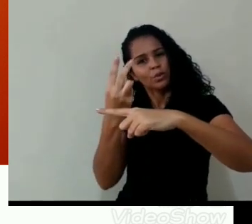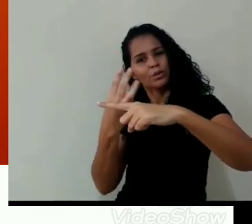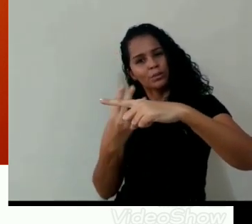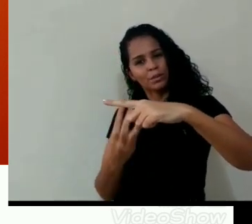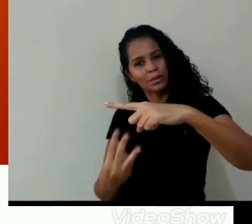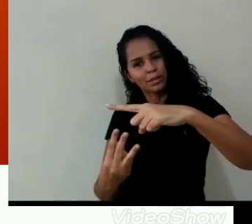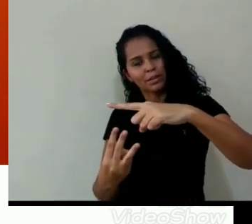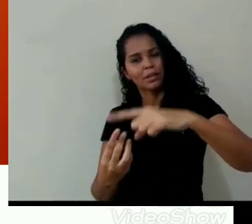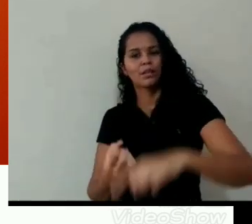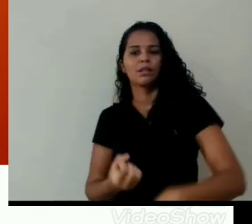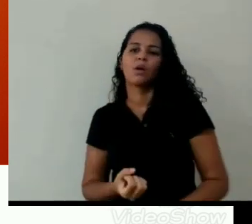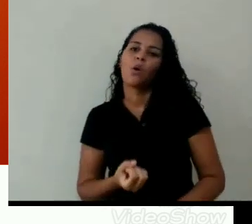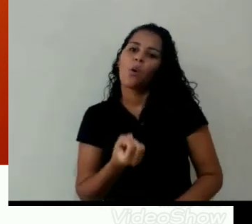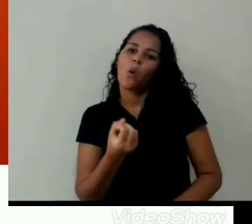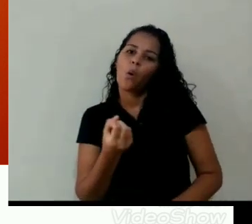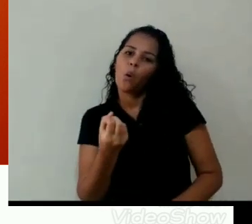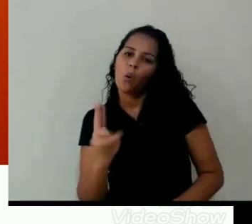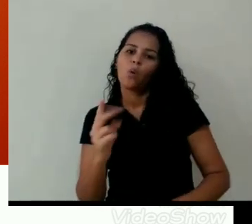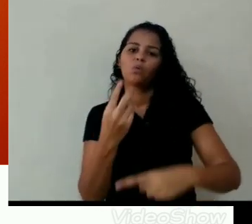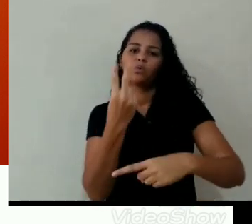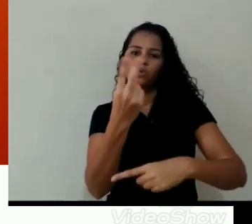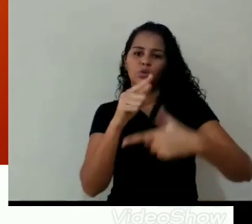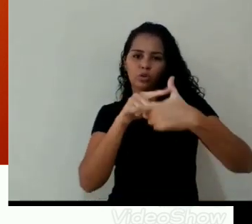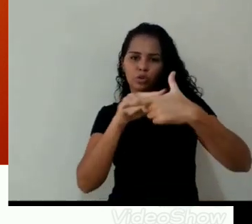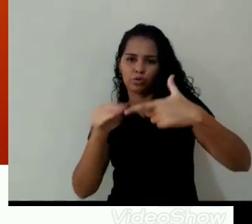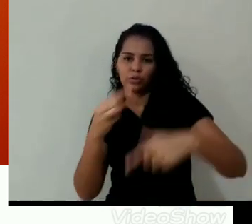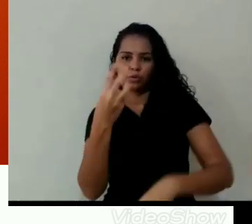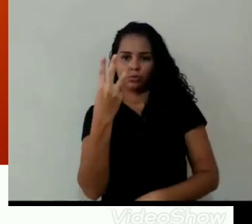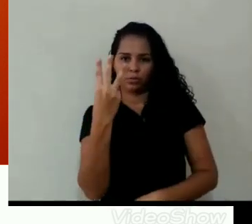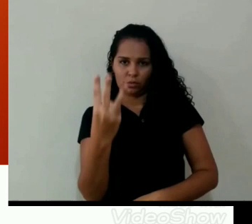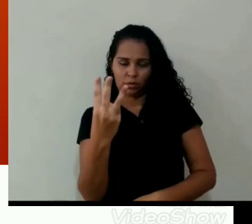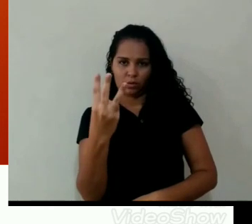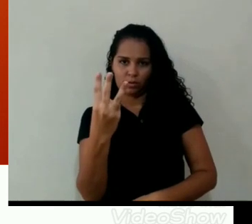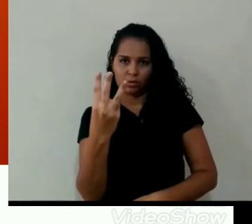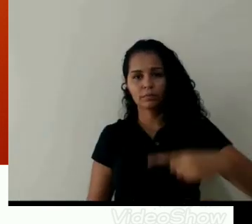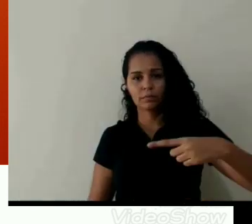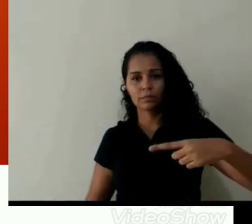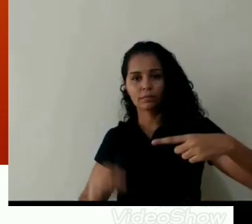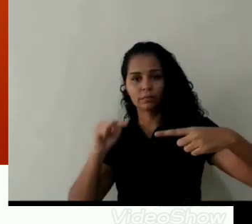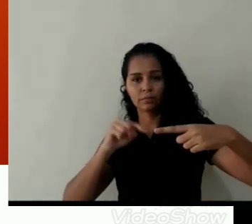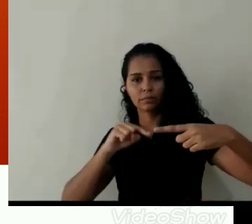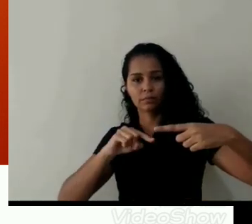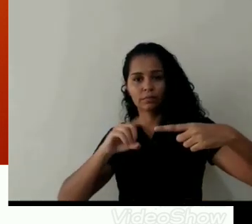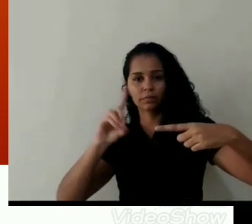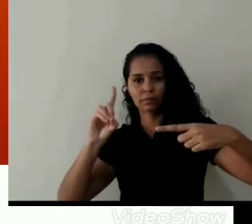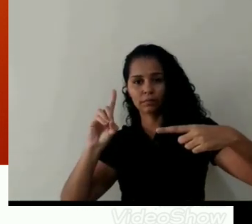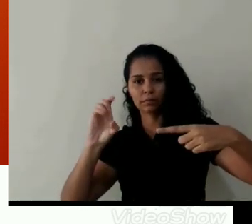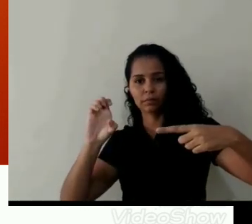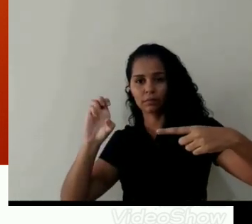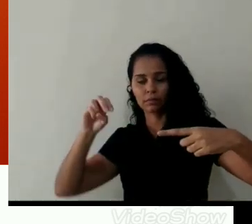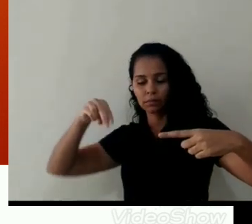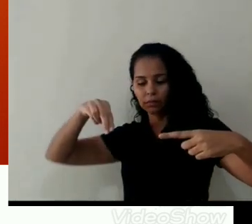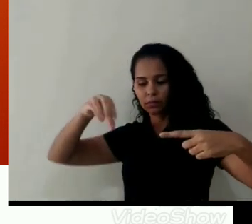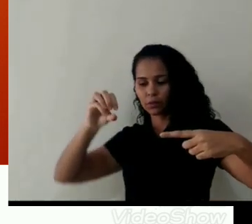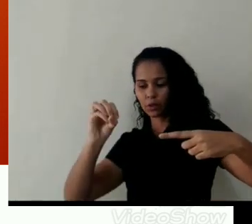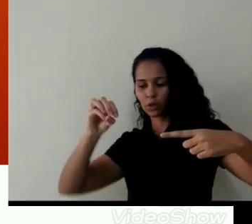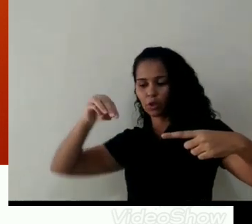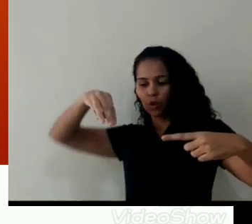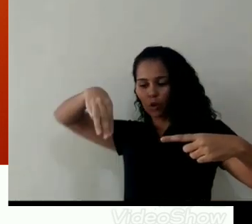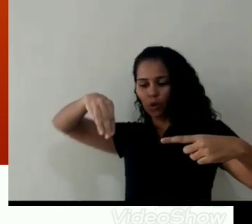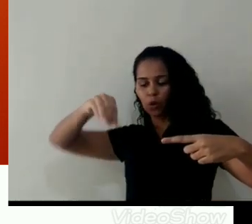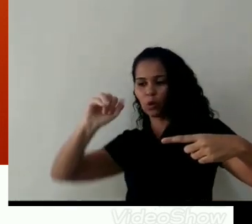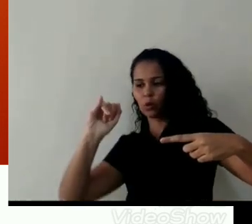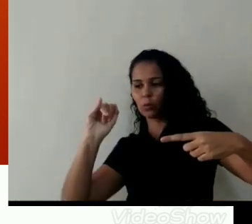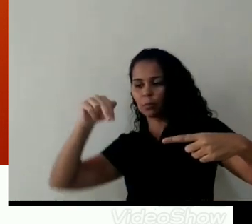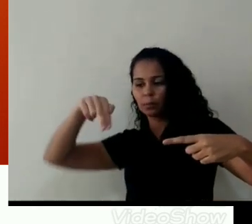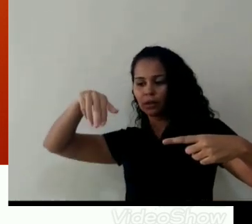2/3, ou 2 dividido por 3, ou 2/3. O número de baixo se chama denominador e ele vai indicar para a